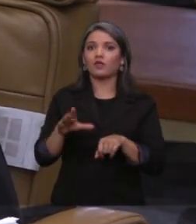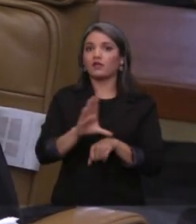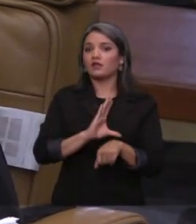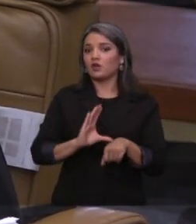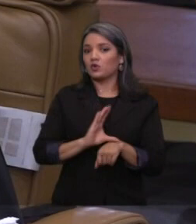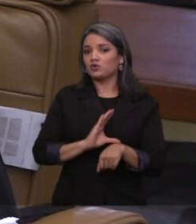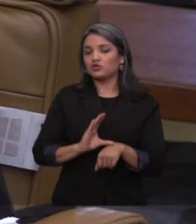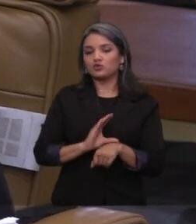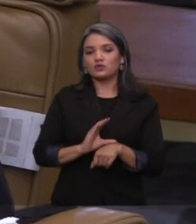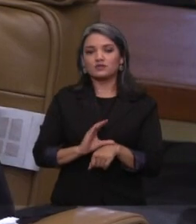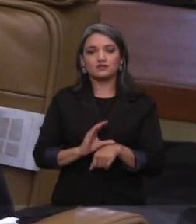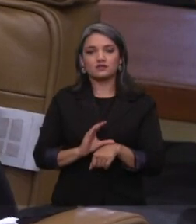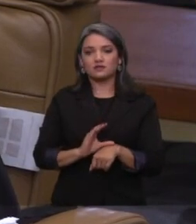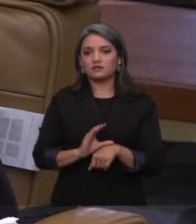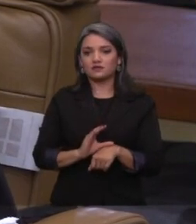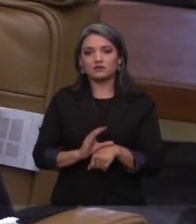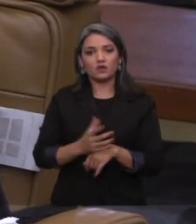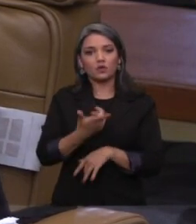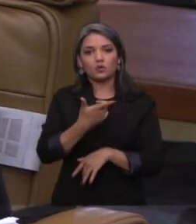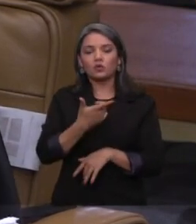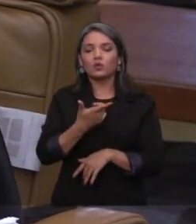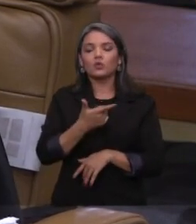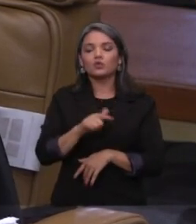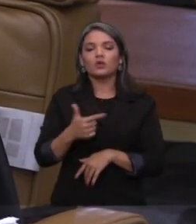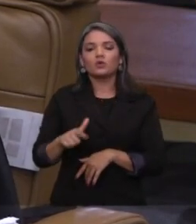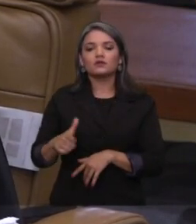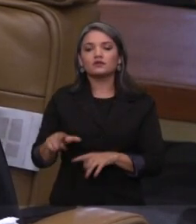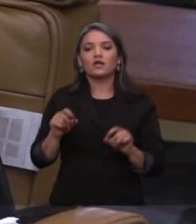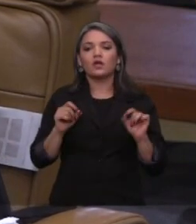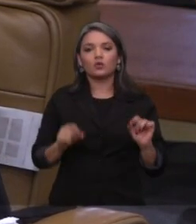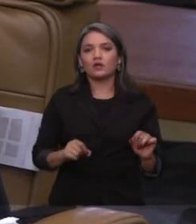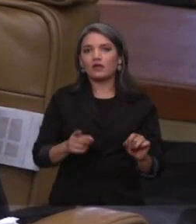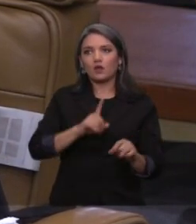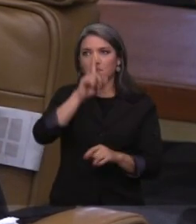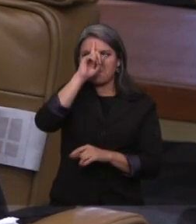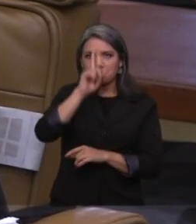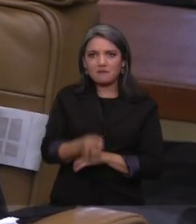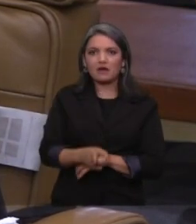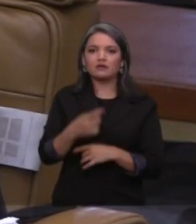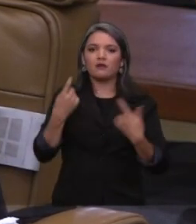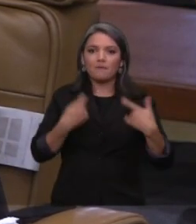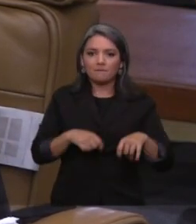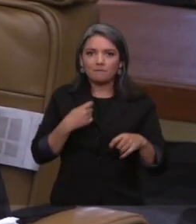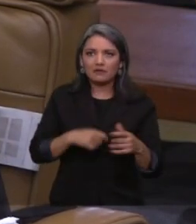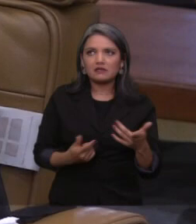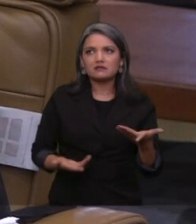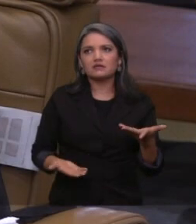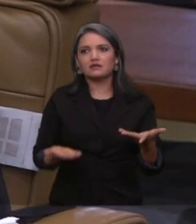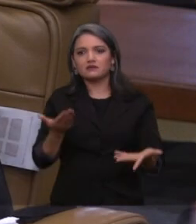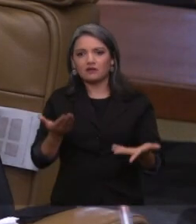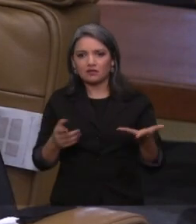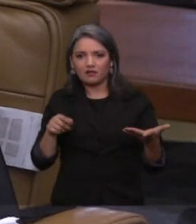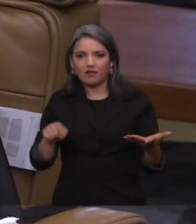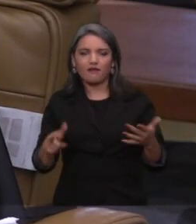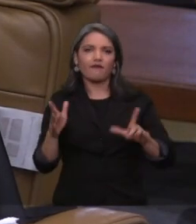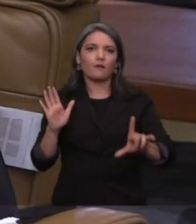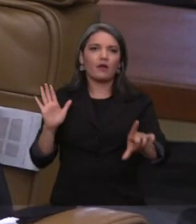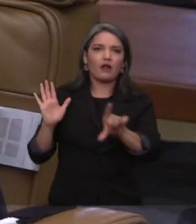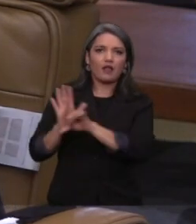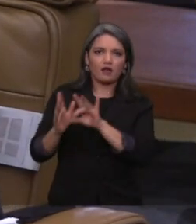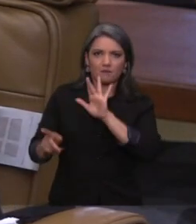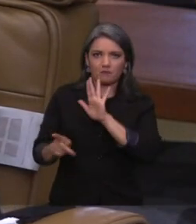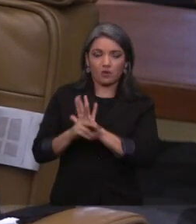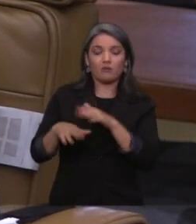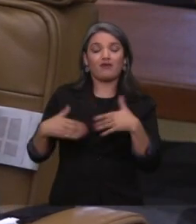tem feitio aí programático, não demanda essa intermediação ou mediação do legislador infraconstitucional.